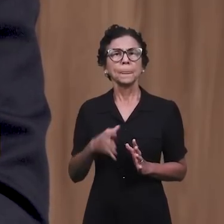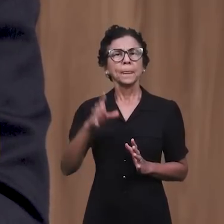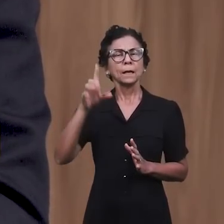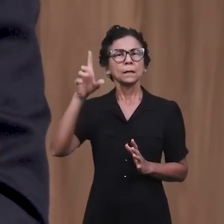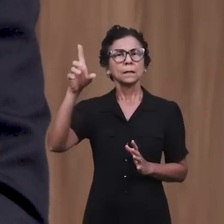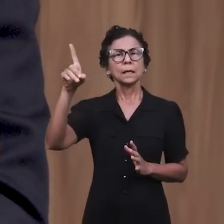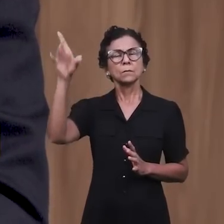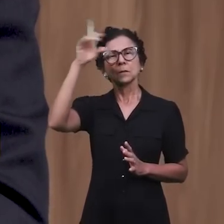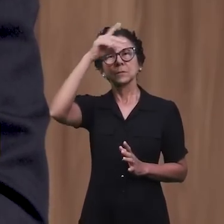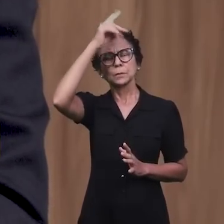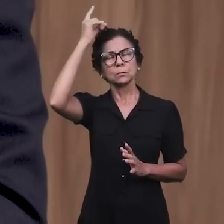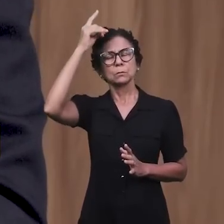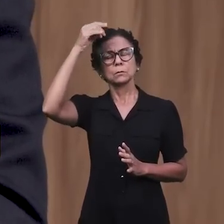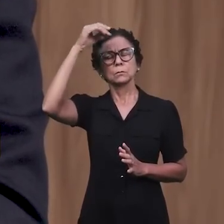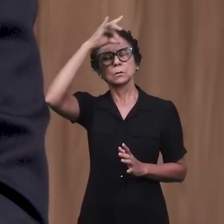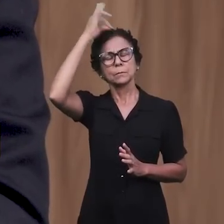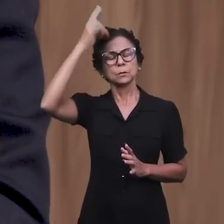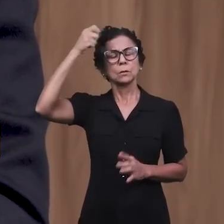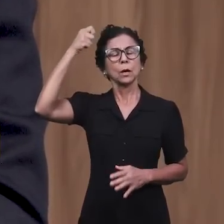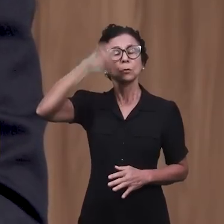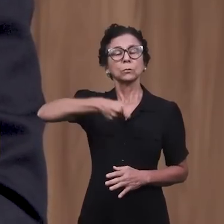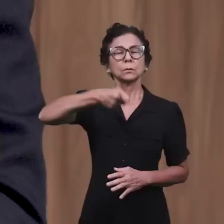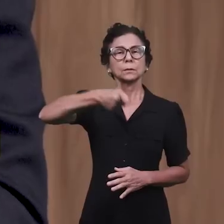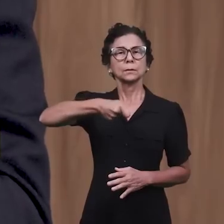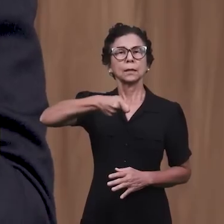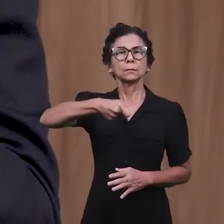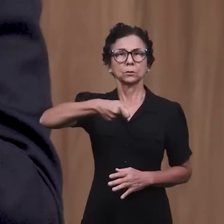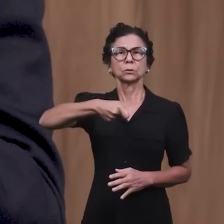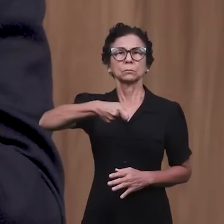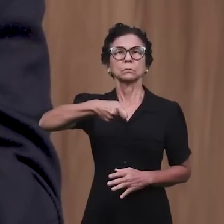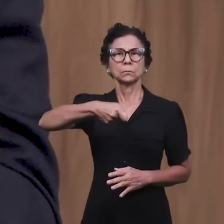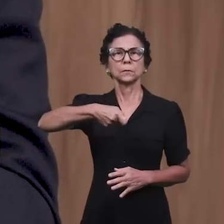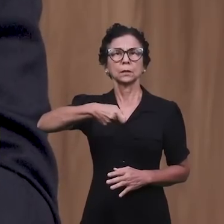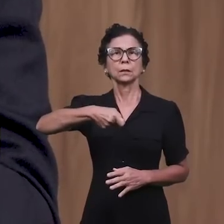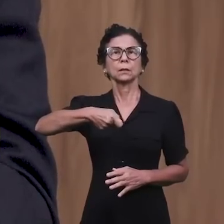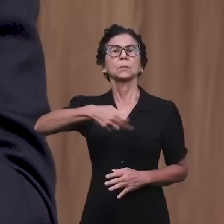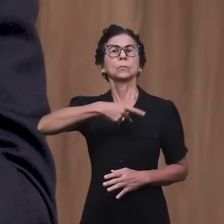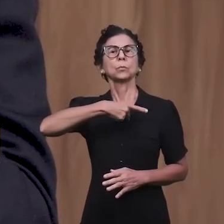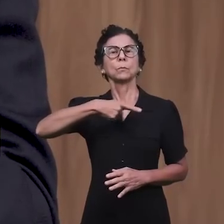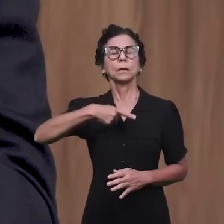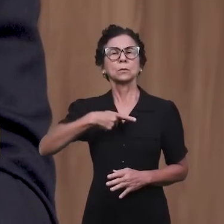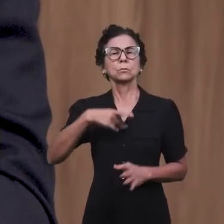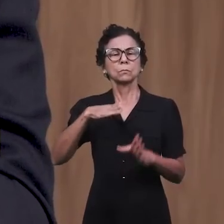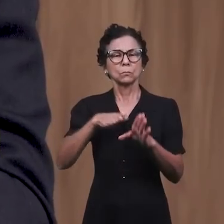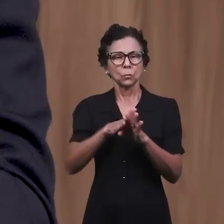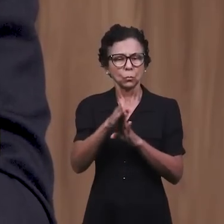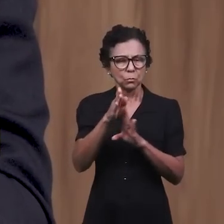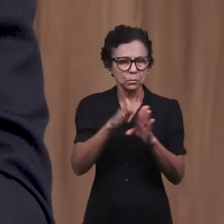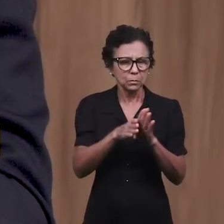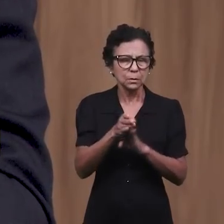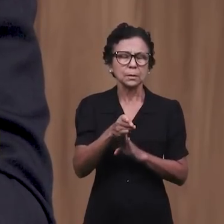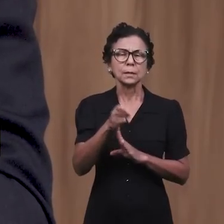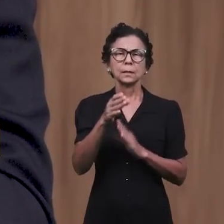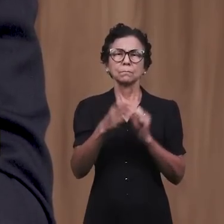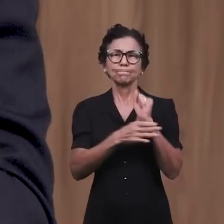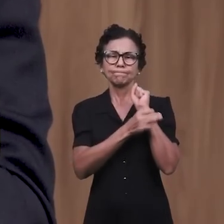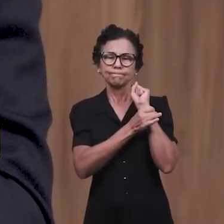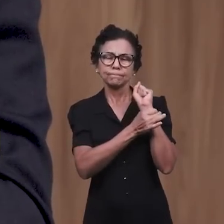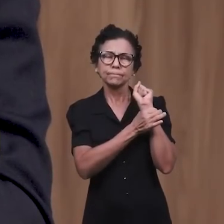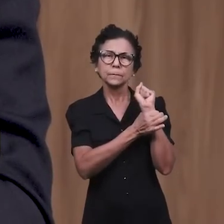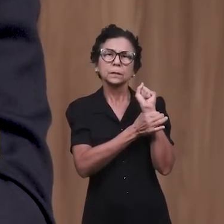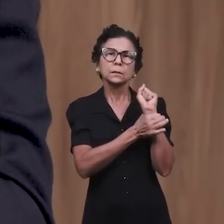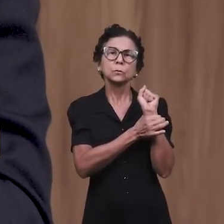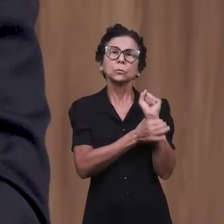pelo Espírito Santo para realizar, para dar àquela pessoa o conselho, a orientação segura, né? Então,